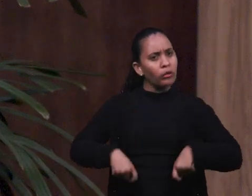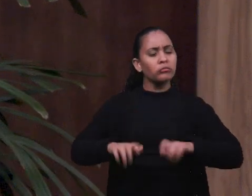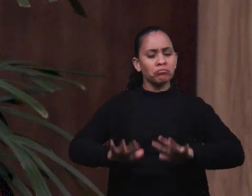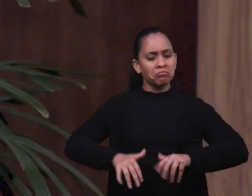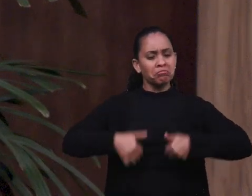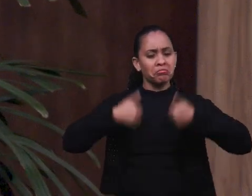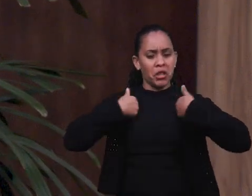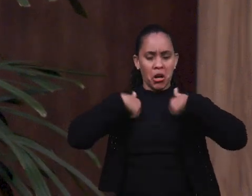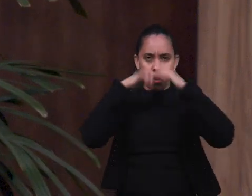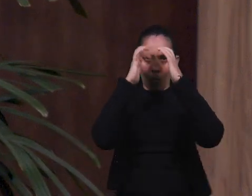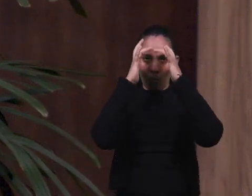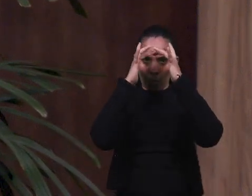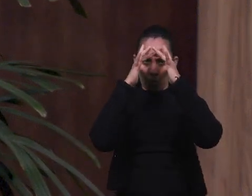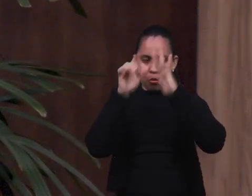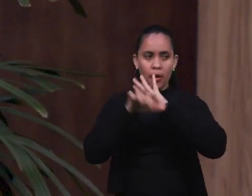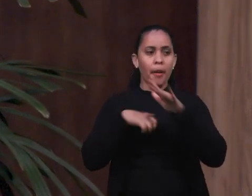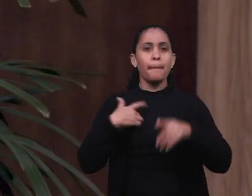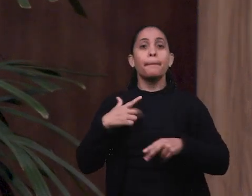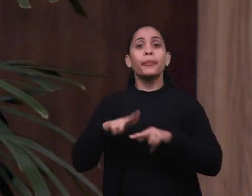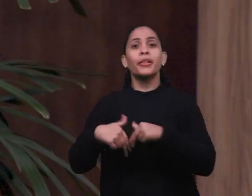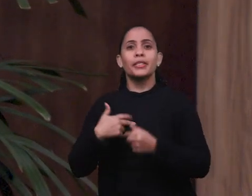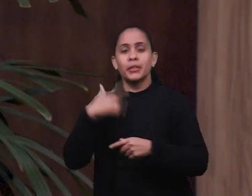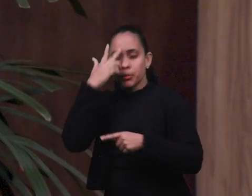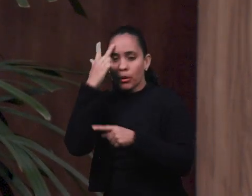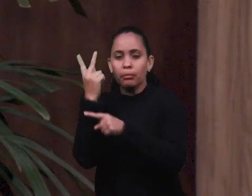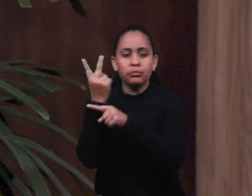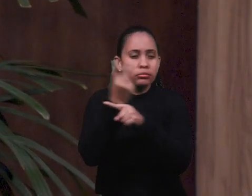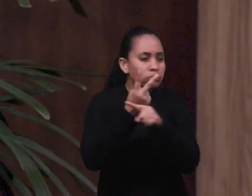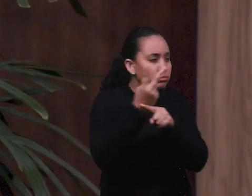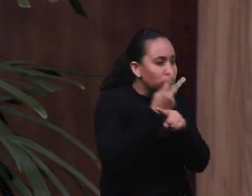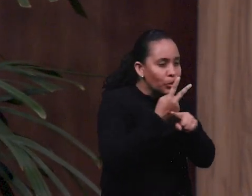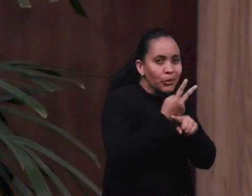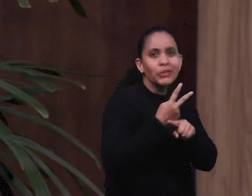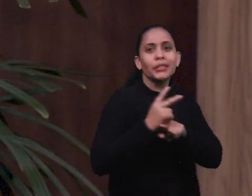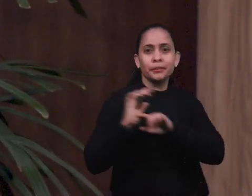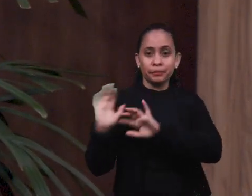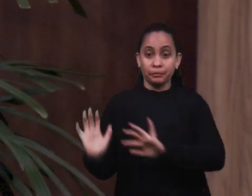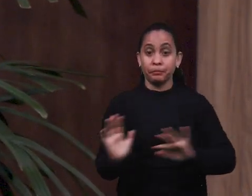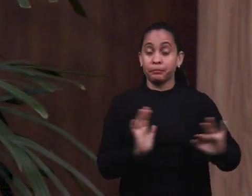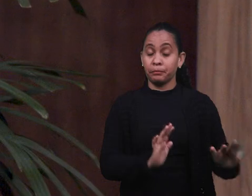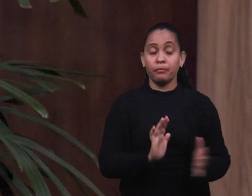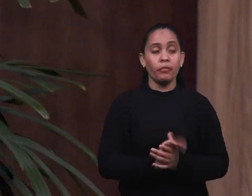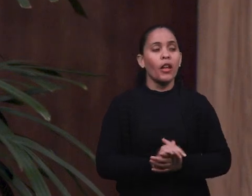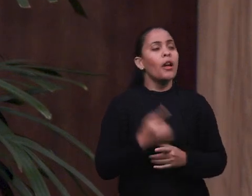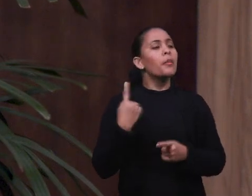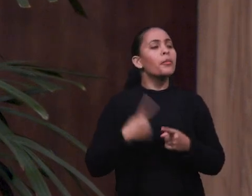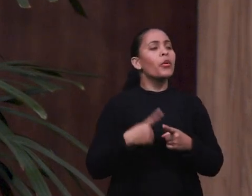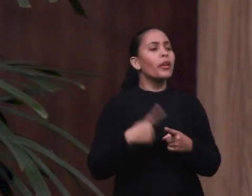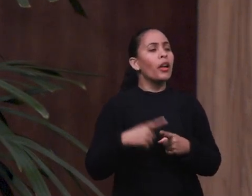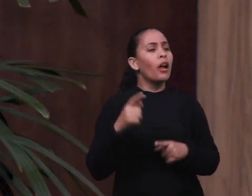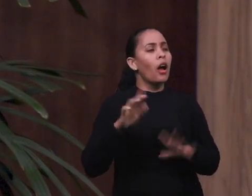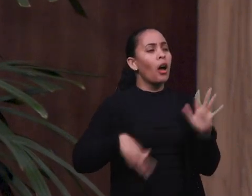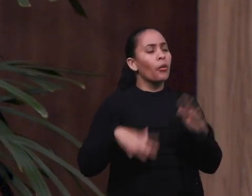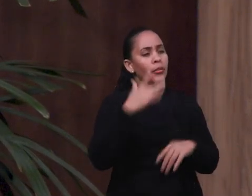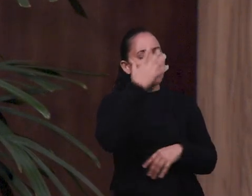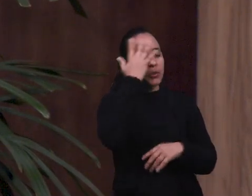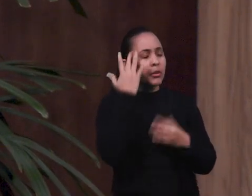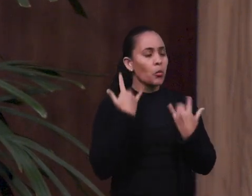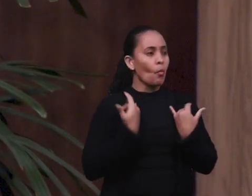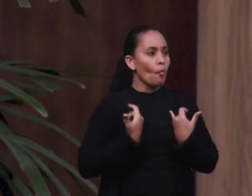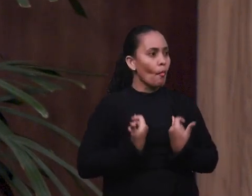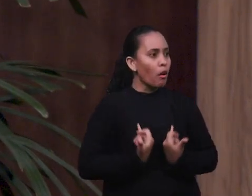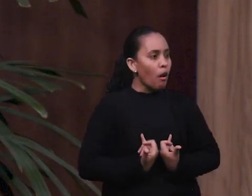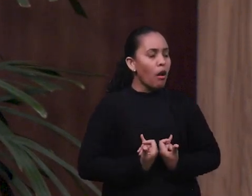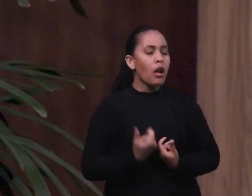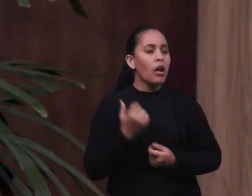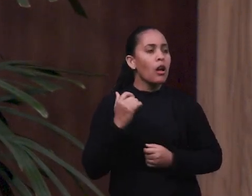está sendo bastante procurado. Sim. Realmente. E por que algumas pessoas, elas emagrecem